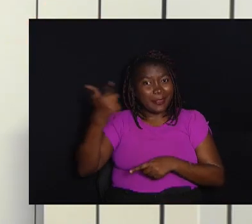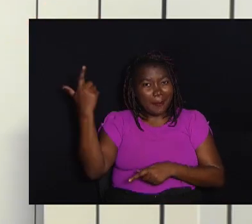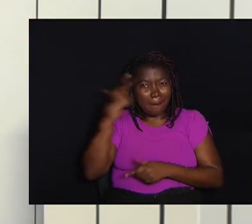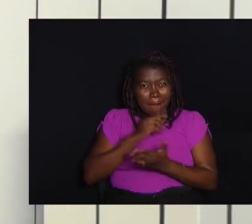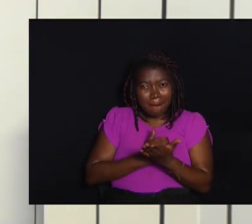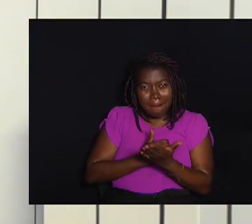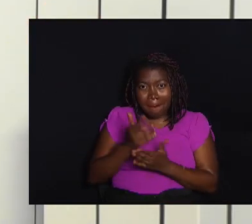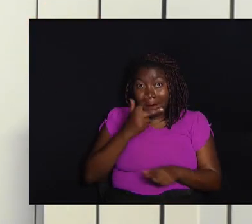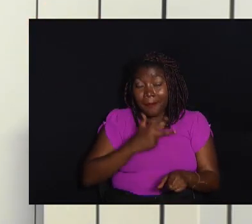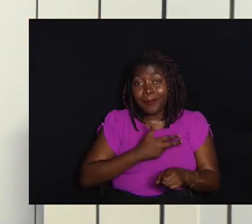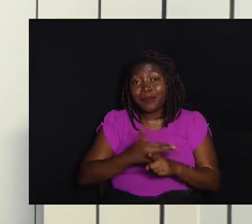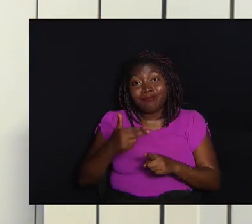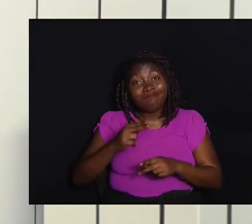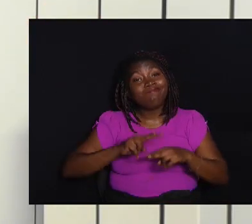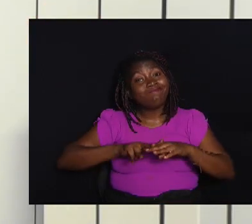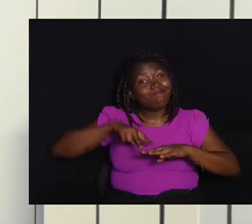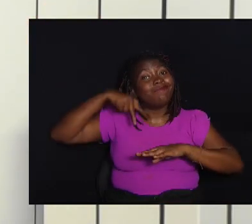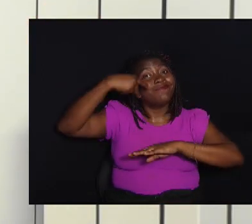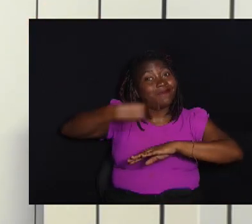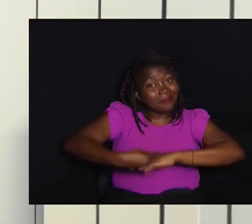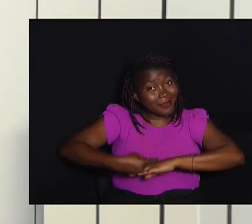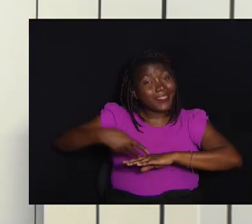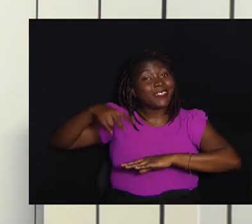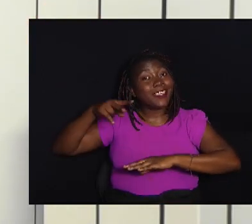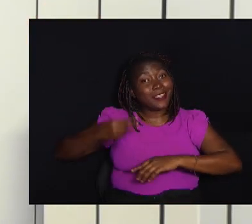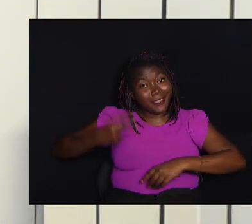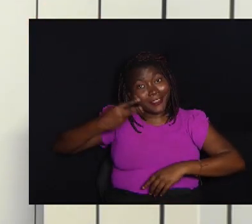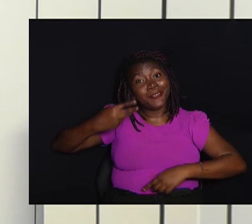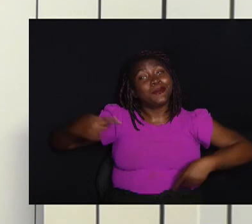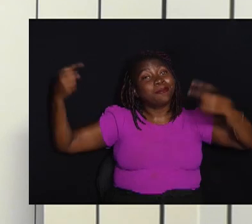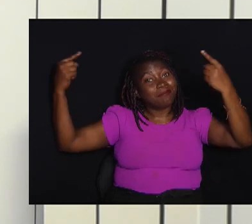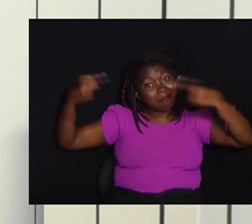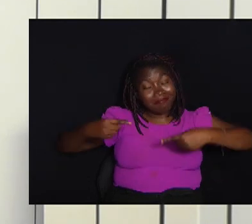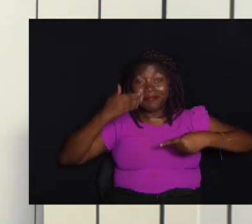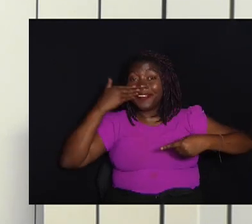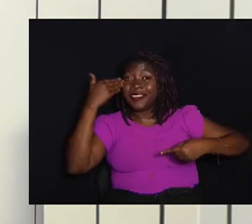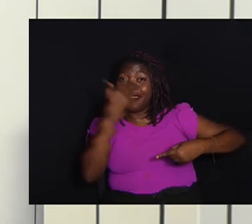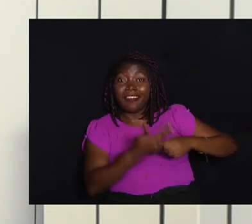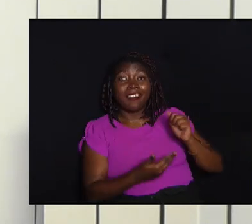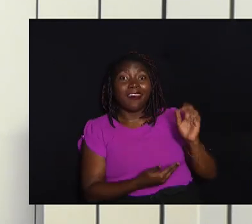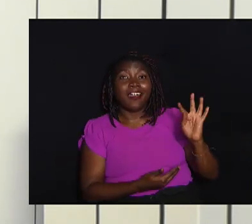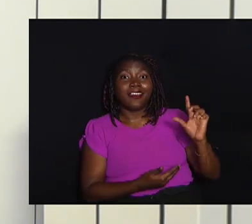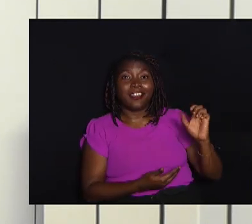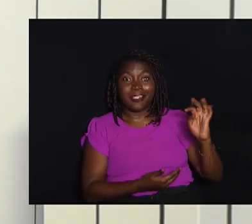vitória, acabou tropeçando nesta segunda rodada diante do Atlético Goianiense.